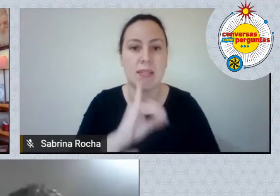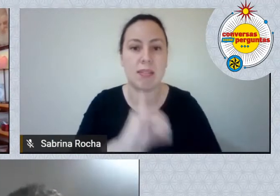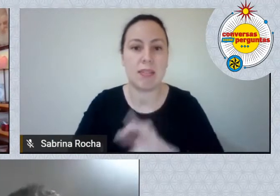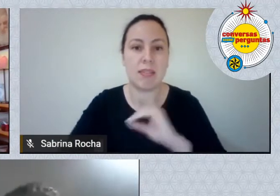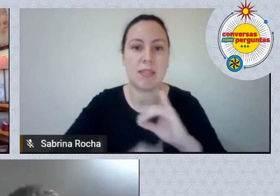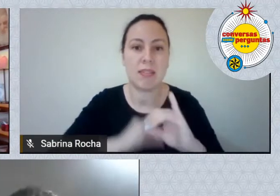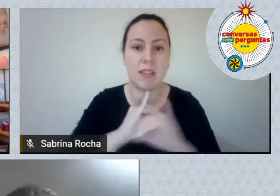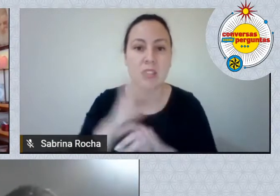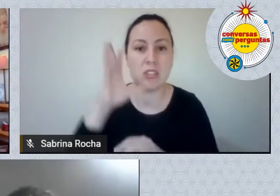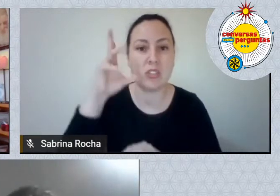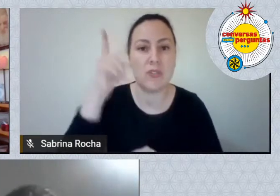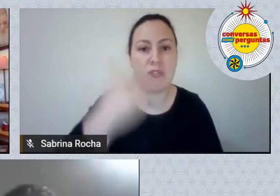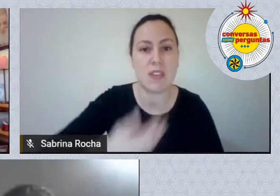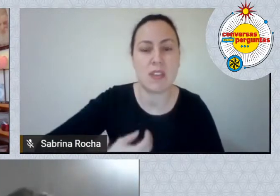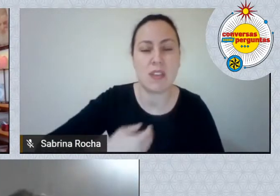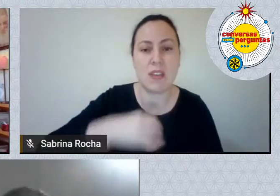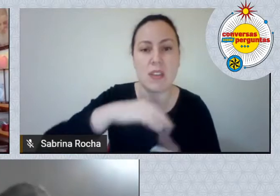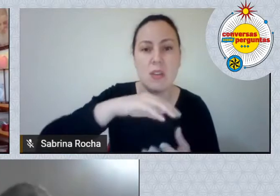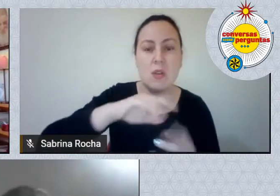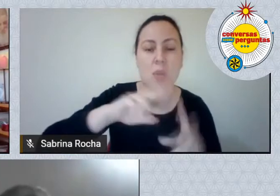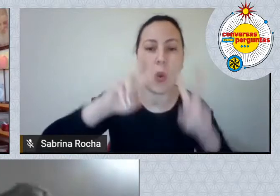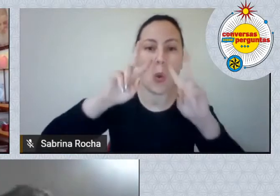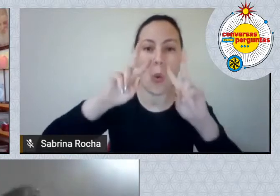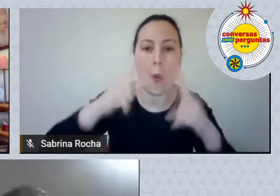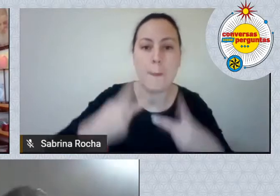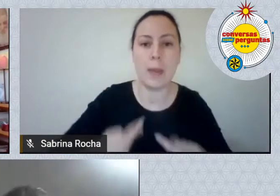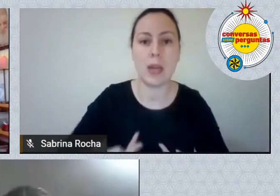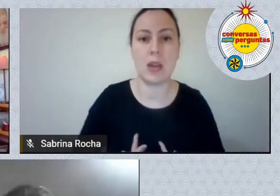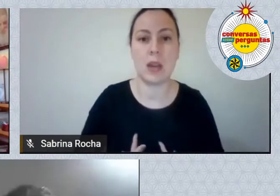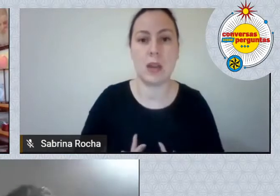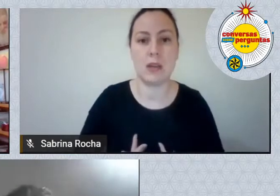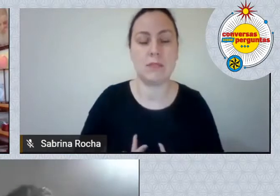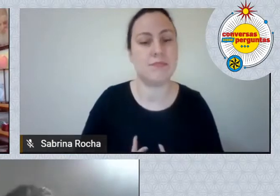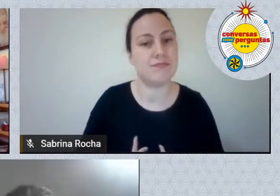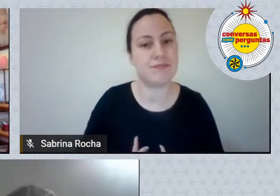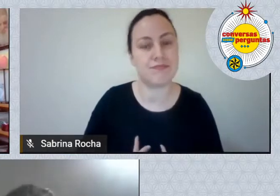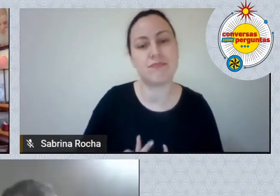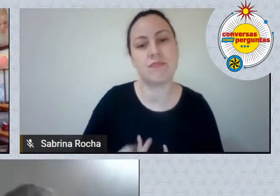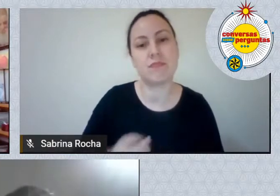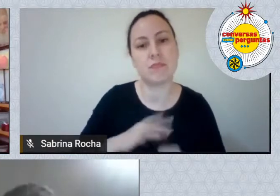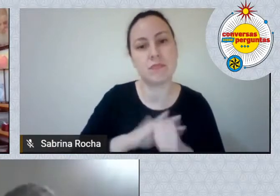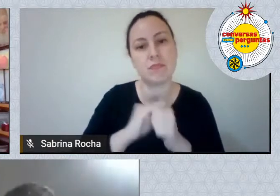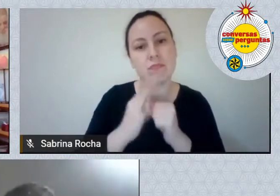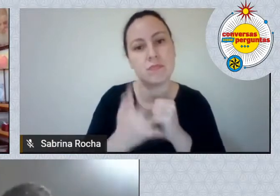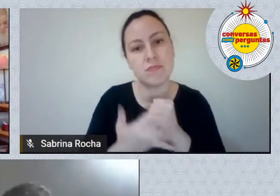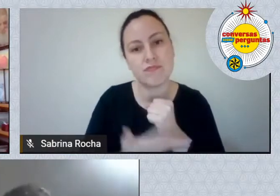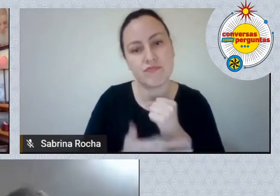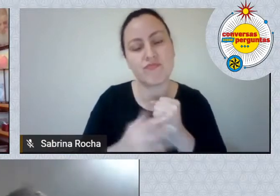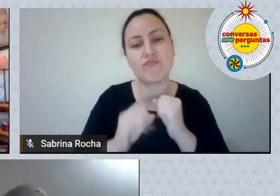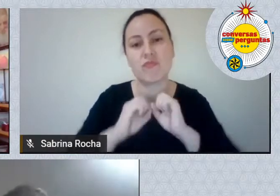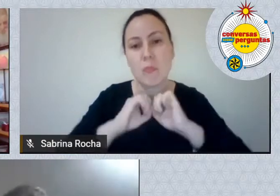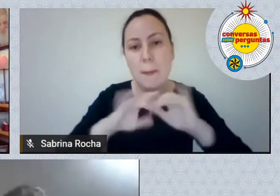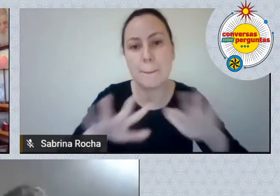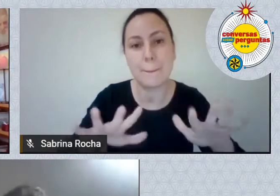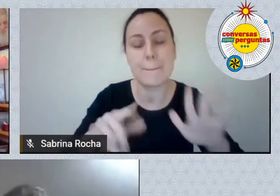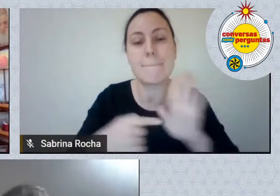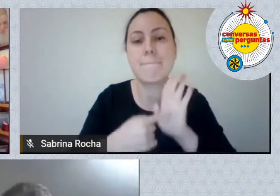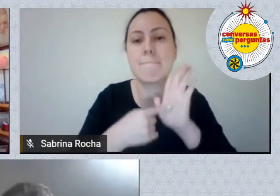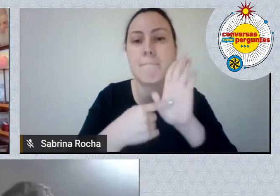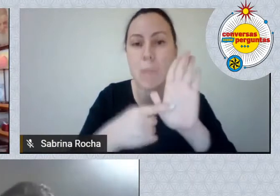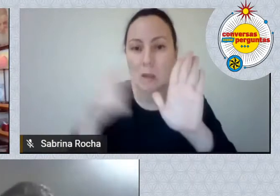Menos. Acho que essa epidemia, ela está dizendo isso para todo mundo. Uhum. Você pode querer ouvir, você pode ficar